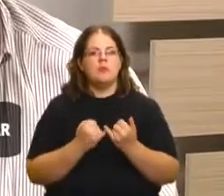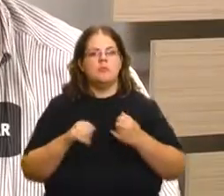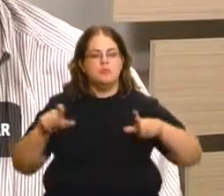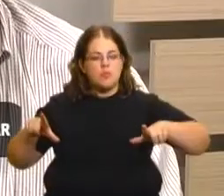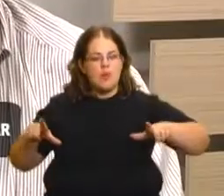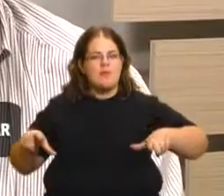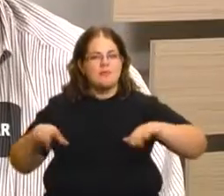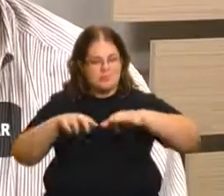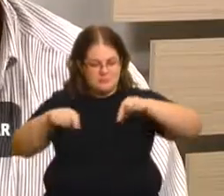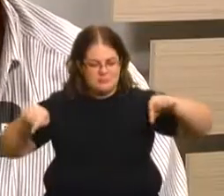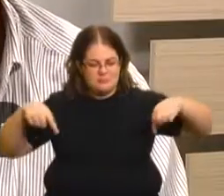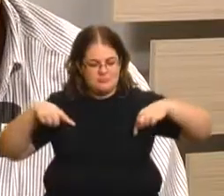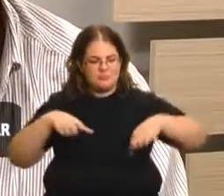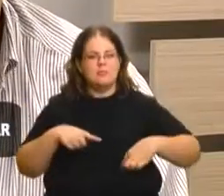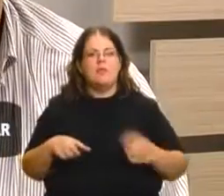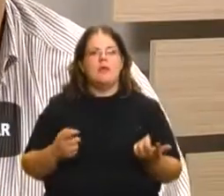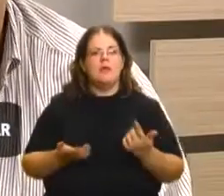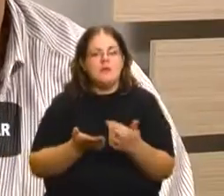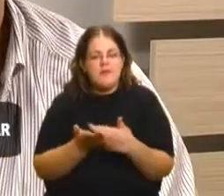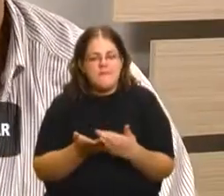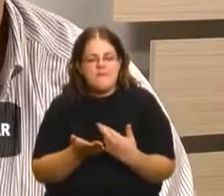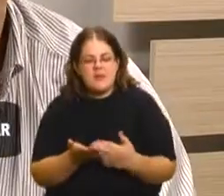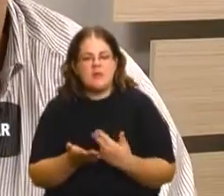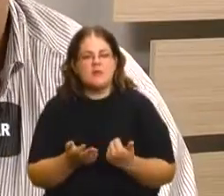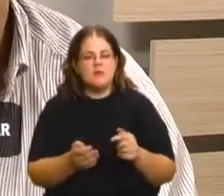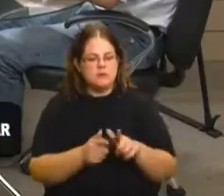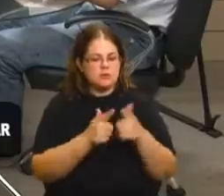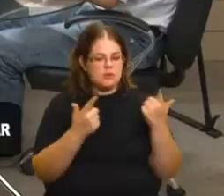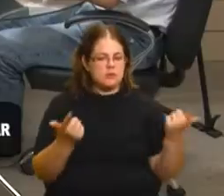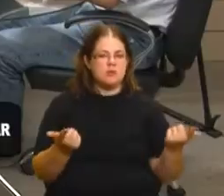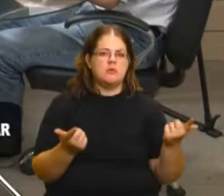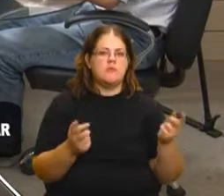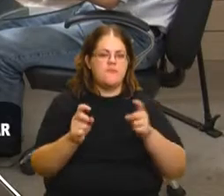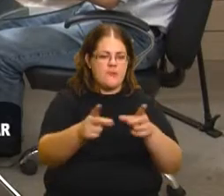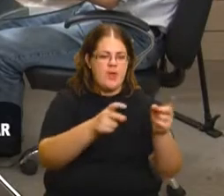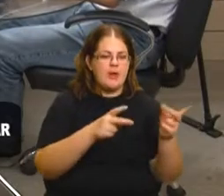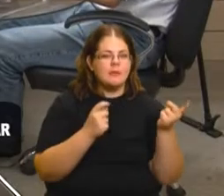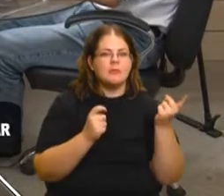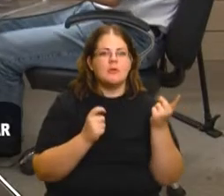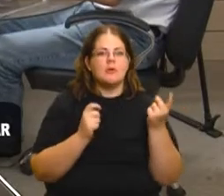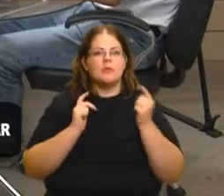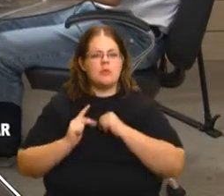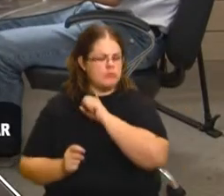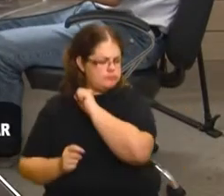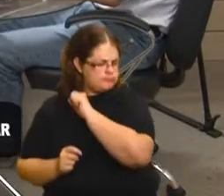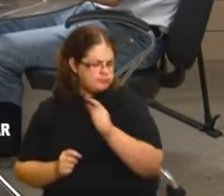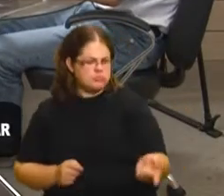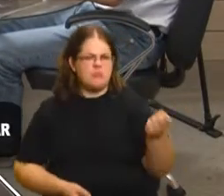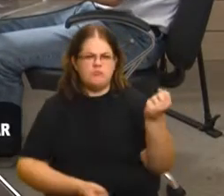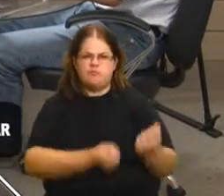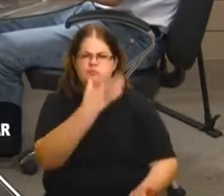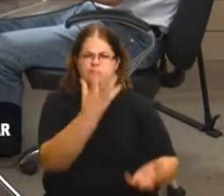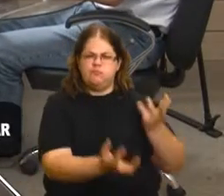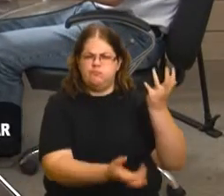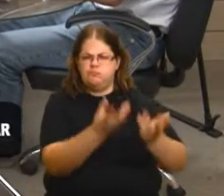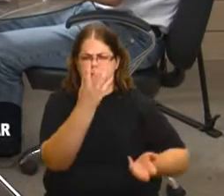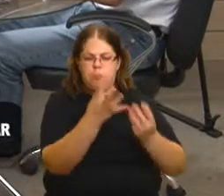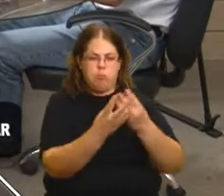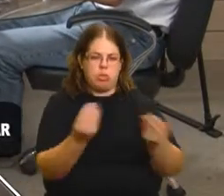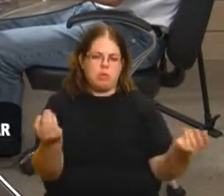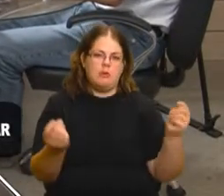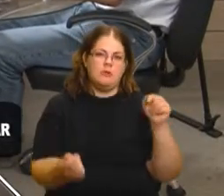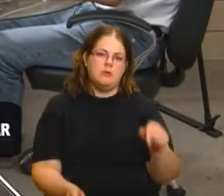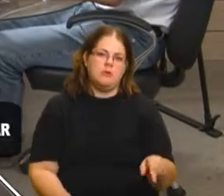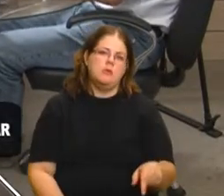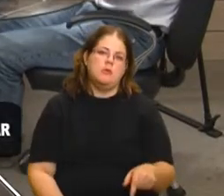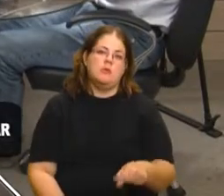revista que vendesse um jornal era queimado. Sim. Em Porto Alegre nós tivemos várias bancas, botavam fogo de